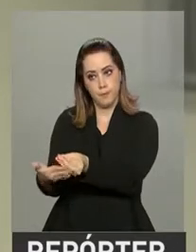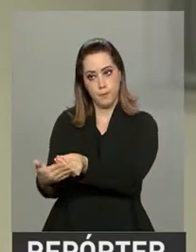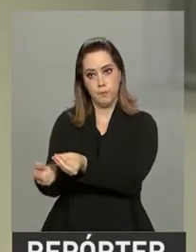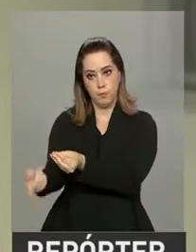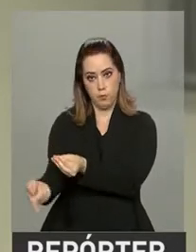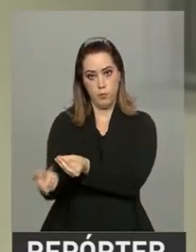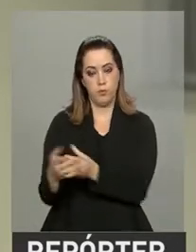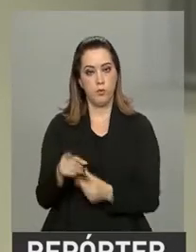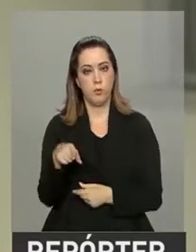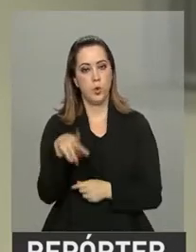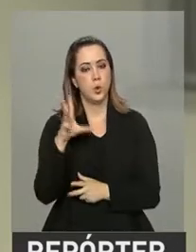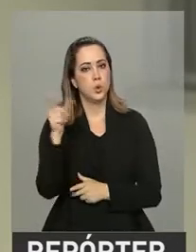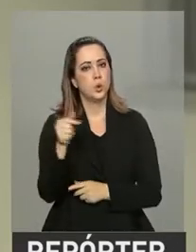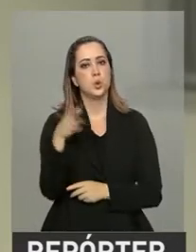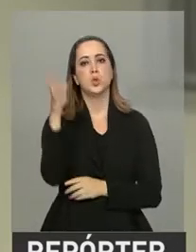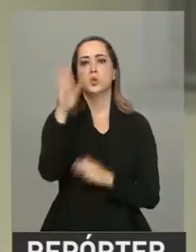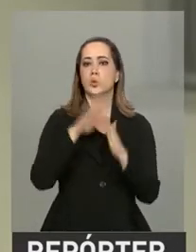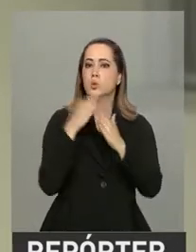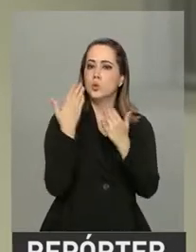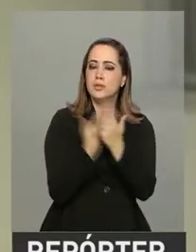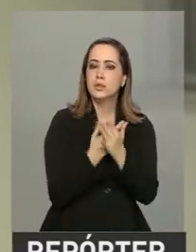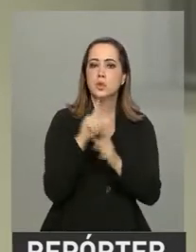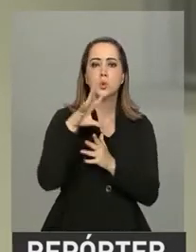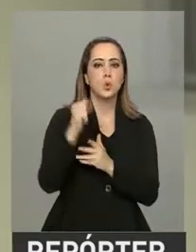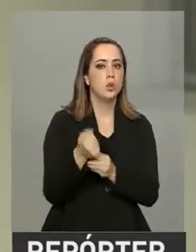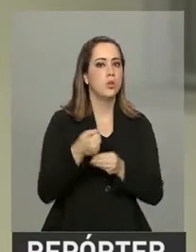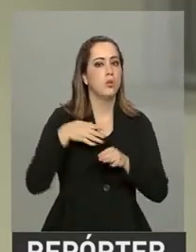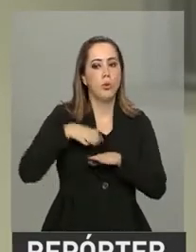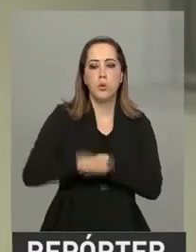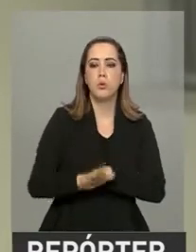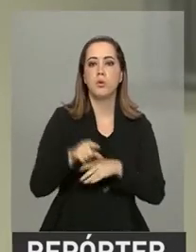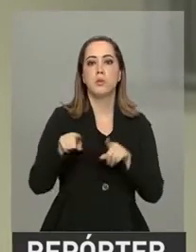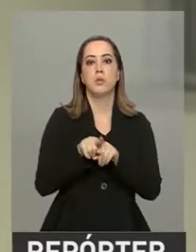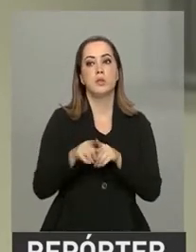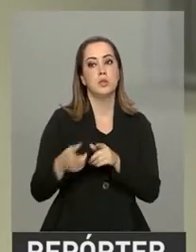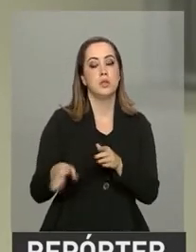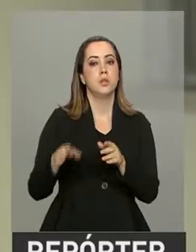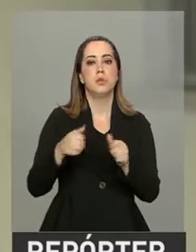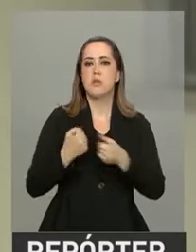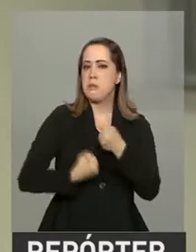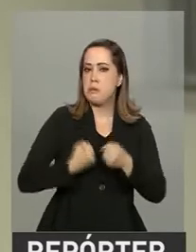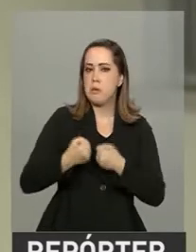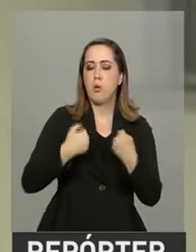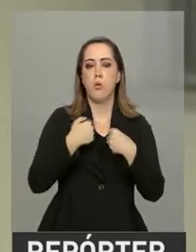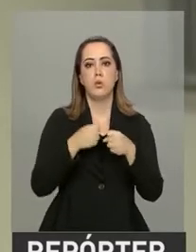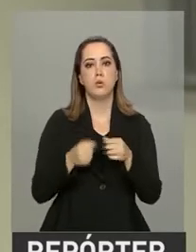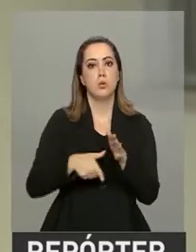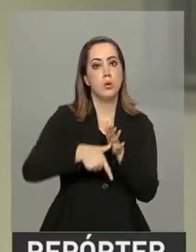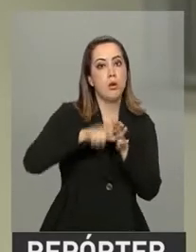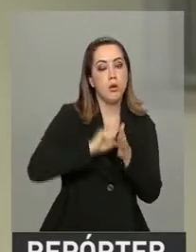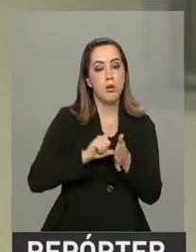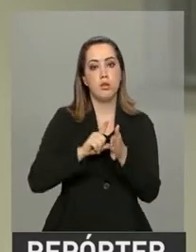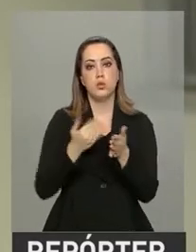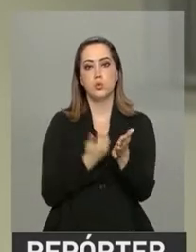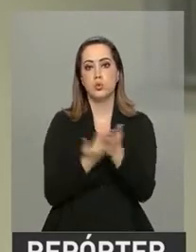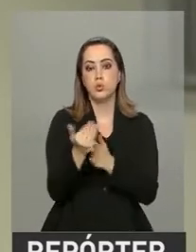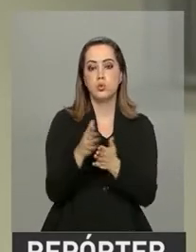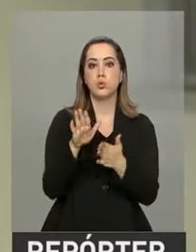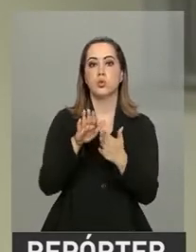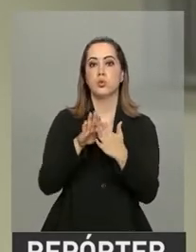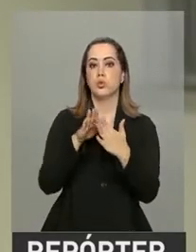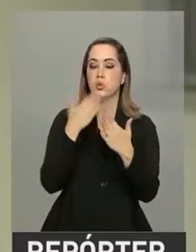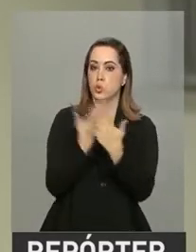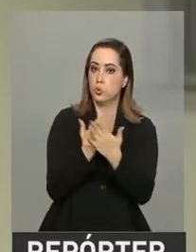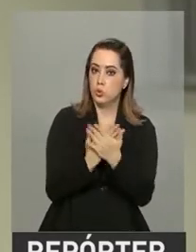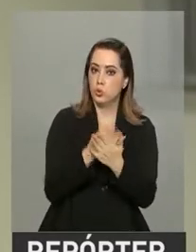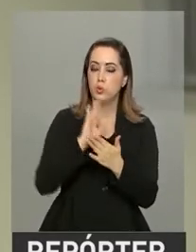para impressão distribuição para o livro chegar na escola antes de fevereiro seja antes do início do ano letivo toda